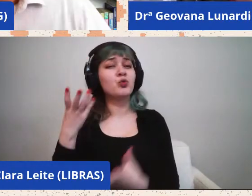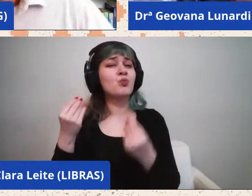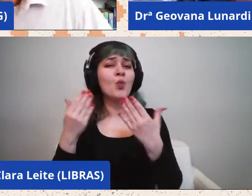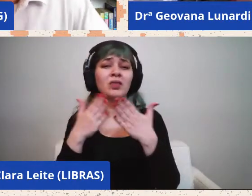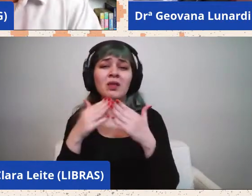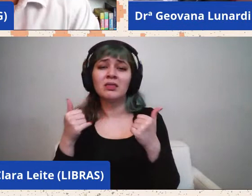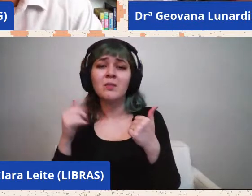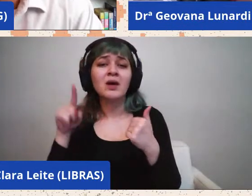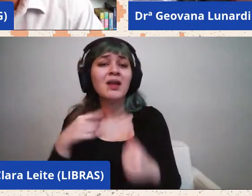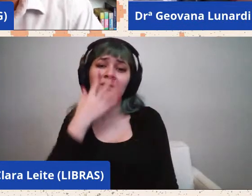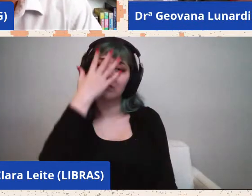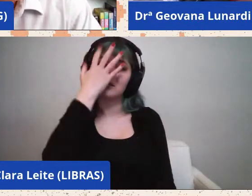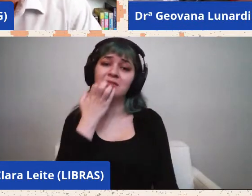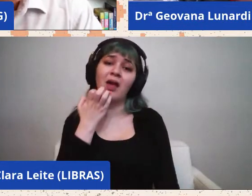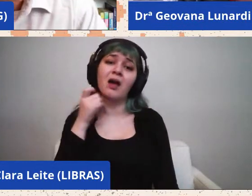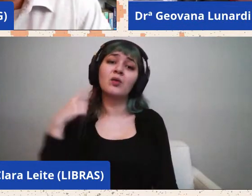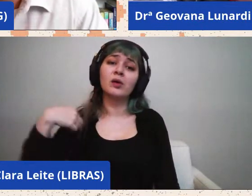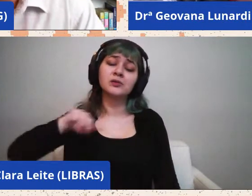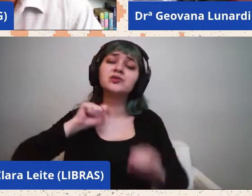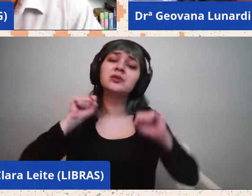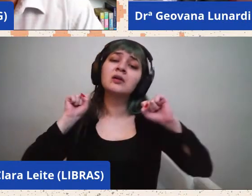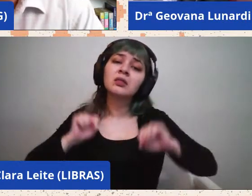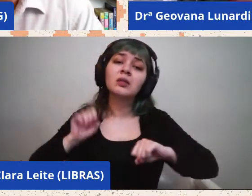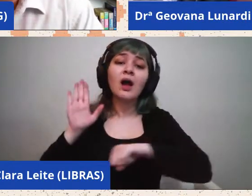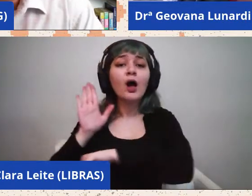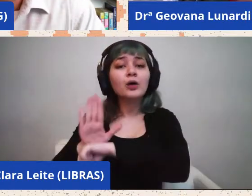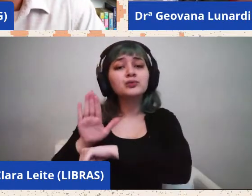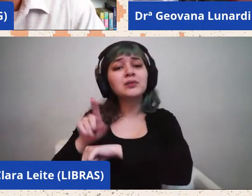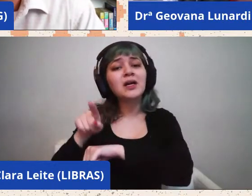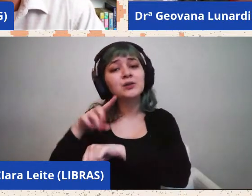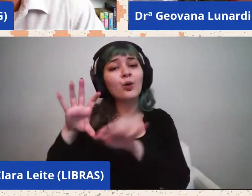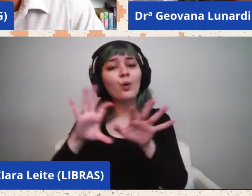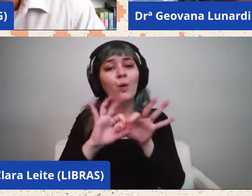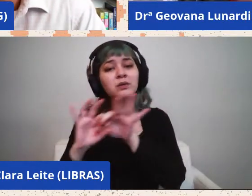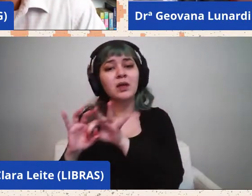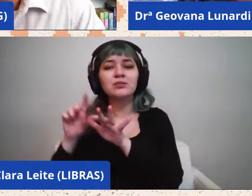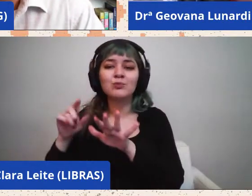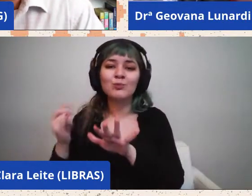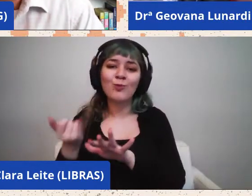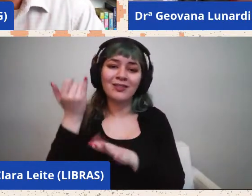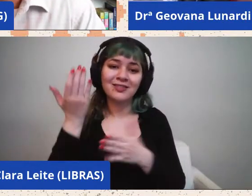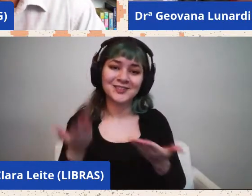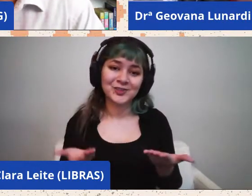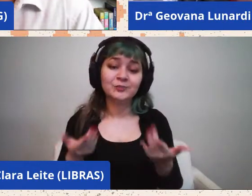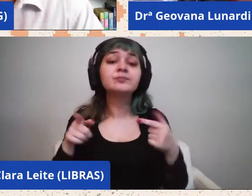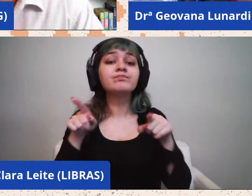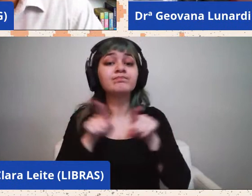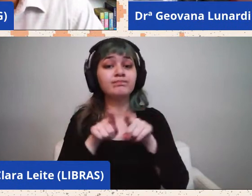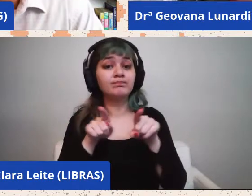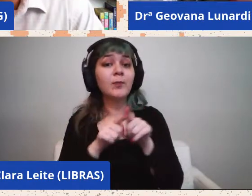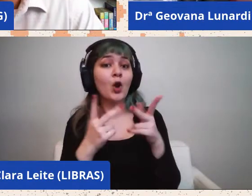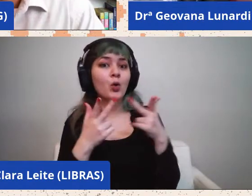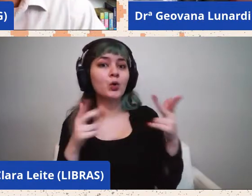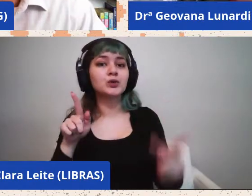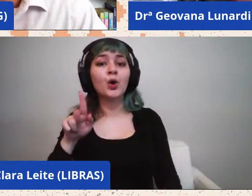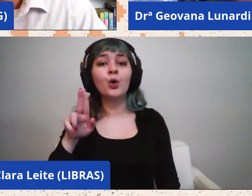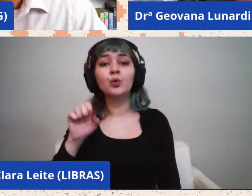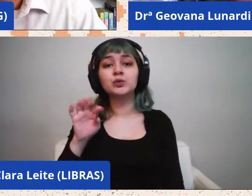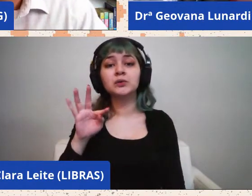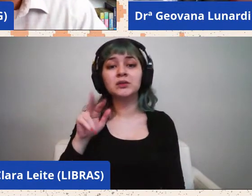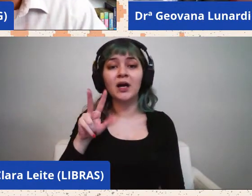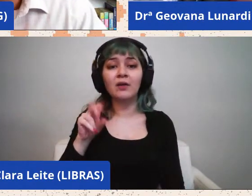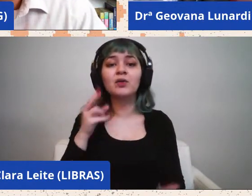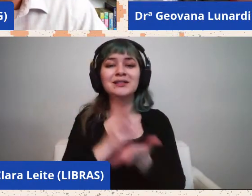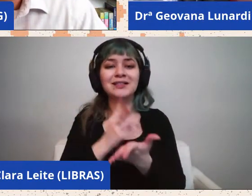nós temos a contribuir para os contextos, isso é muito importante. E também uma coisa que o Gustavo sempre fala, no Brasil